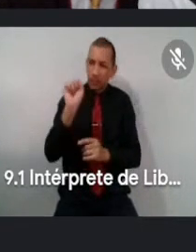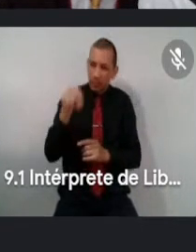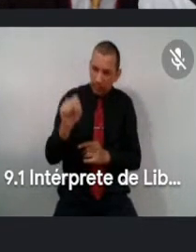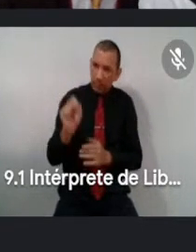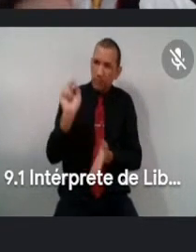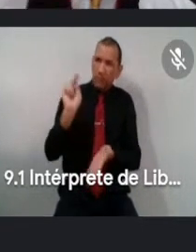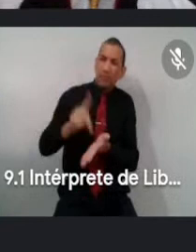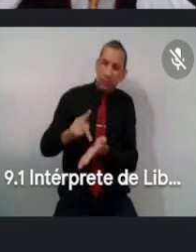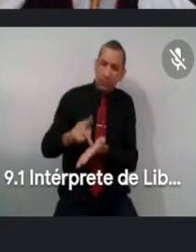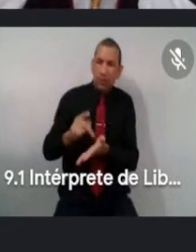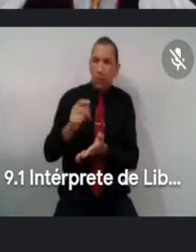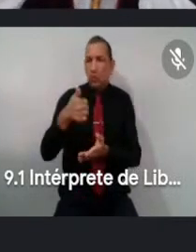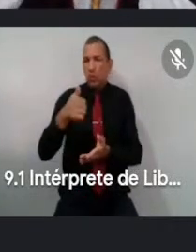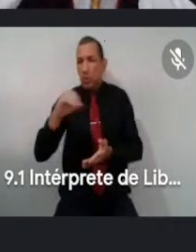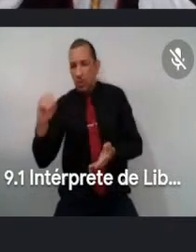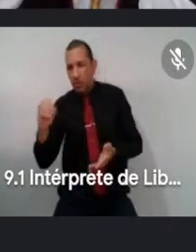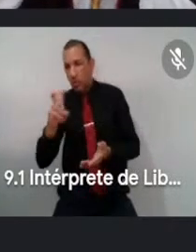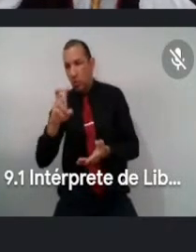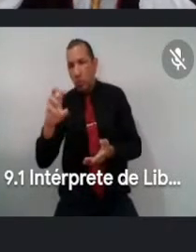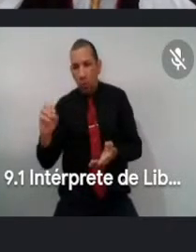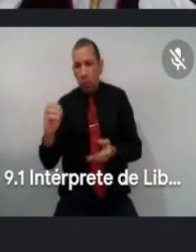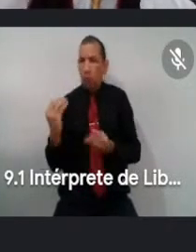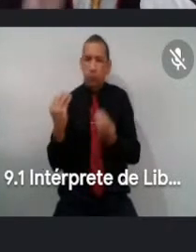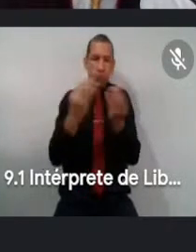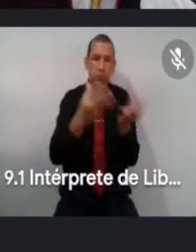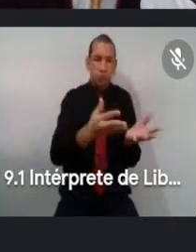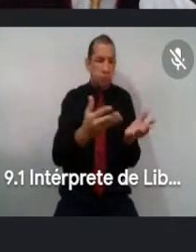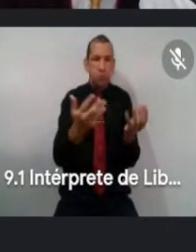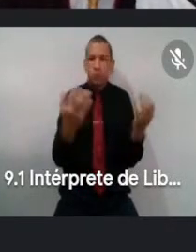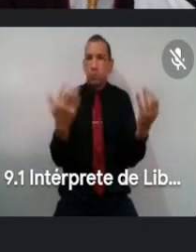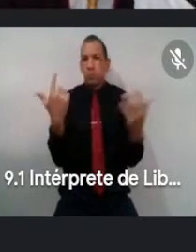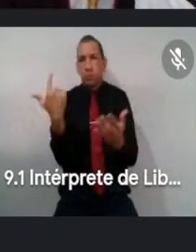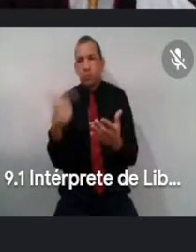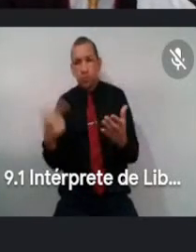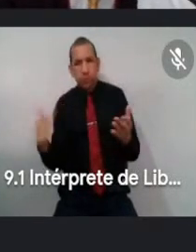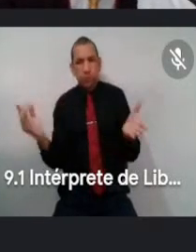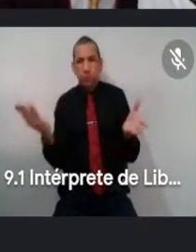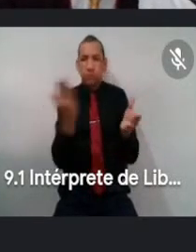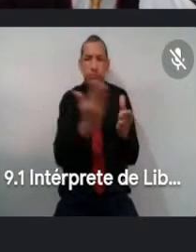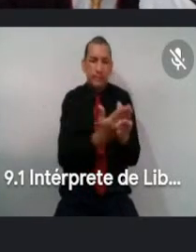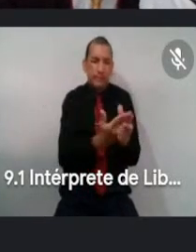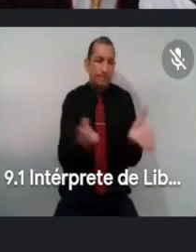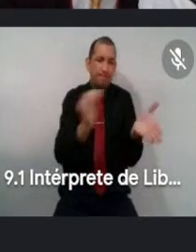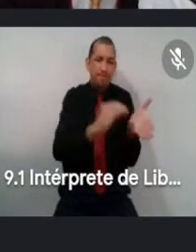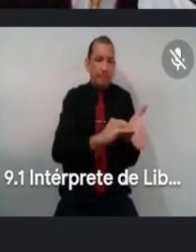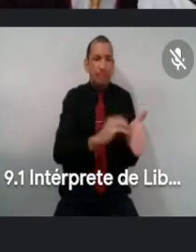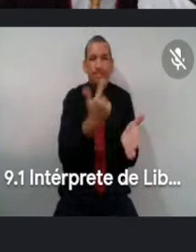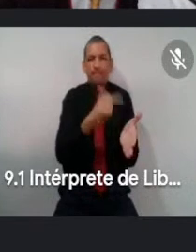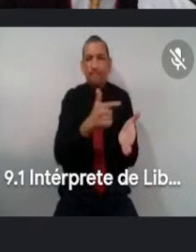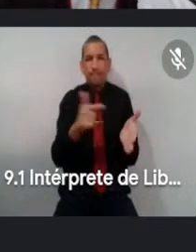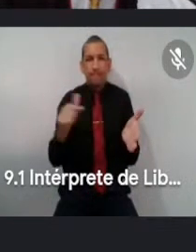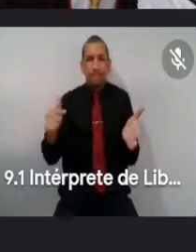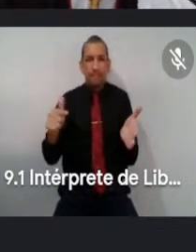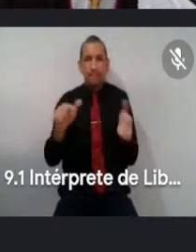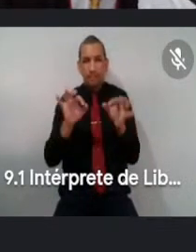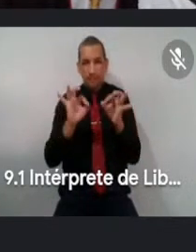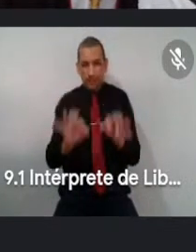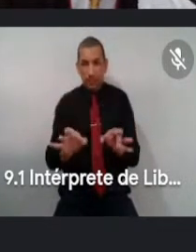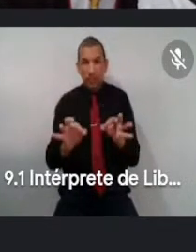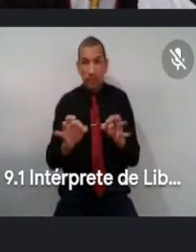ver o fro nota de 100 uma nota de 50 não existe isso no no processo e